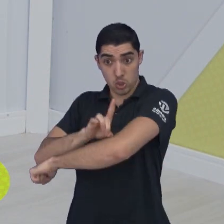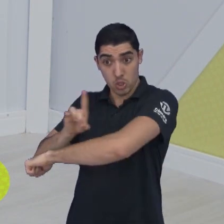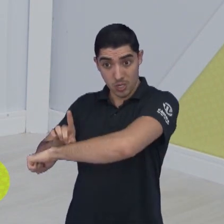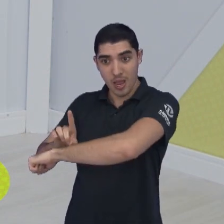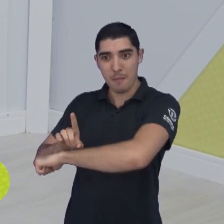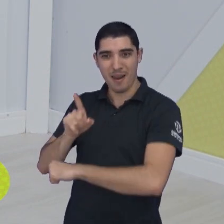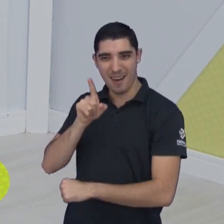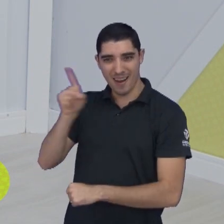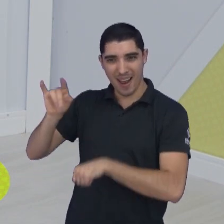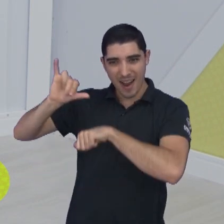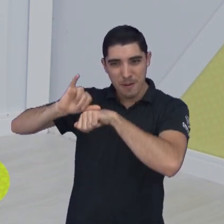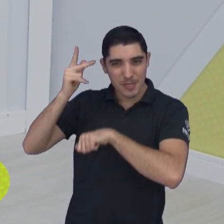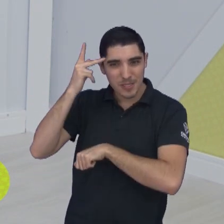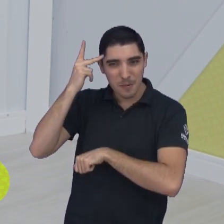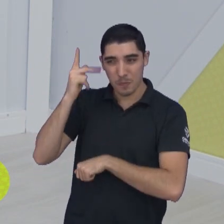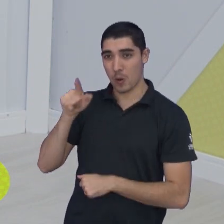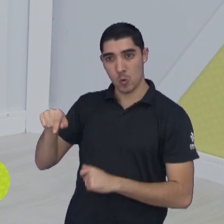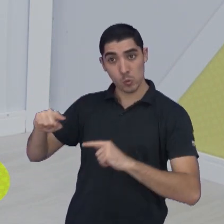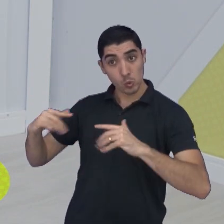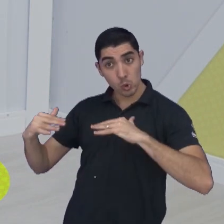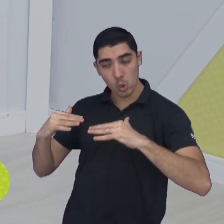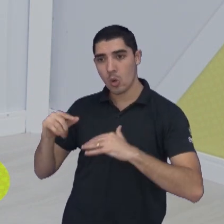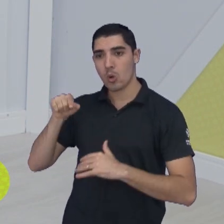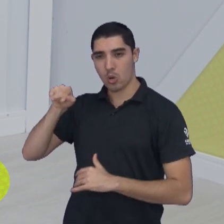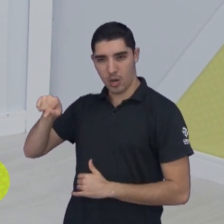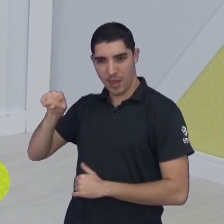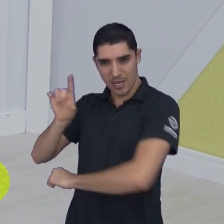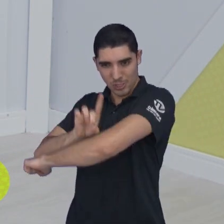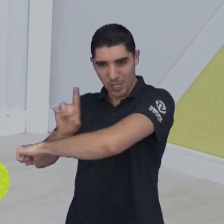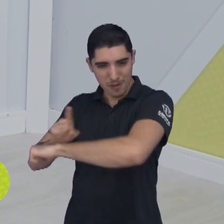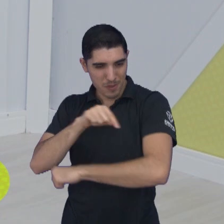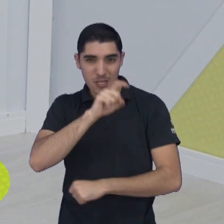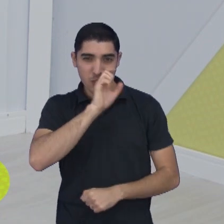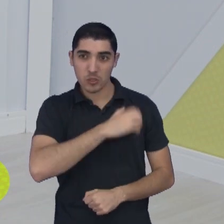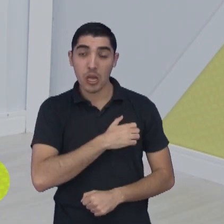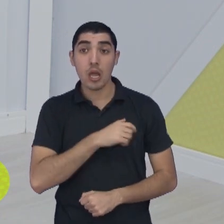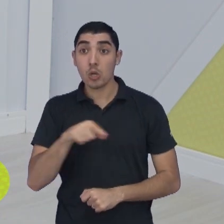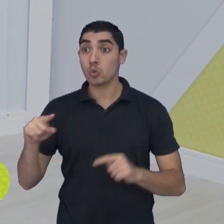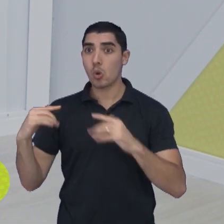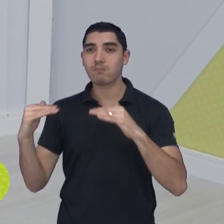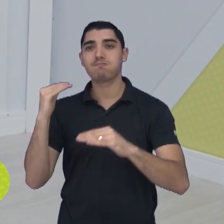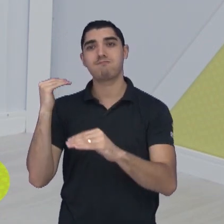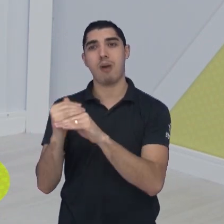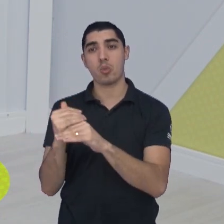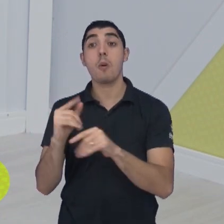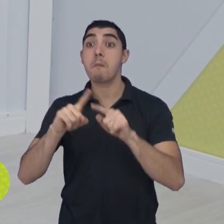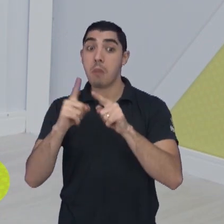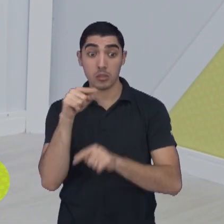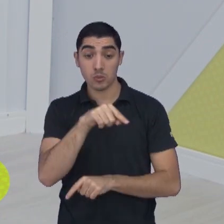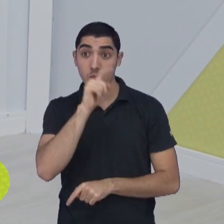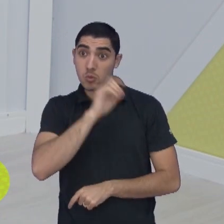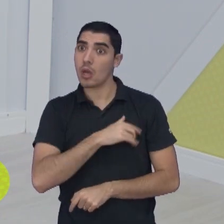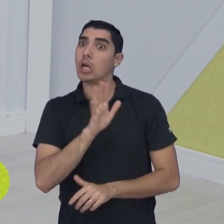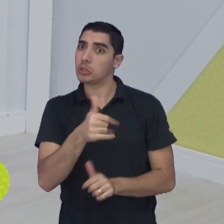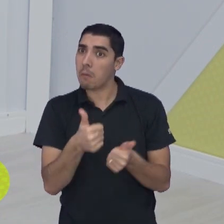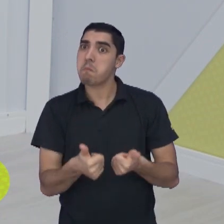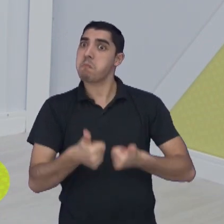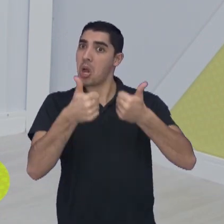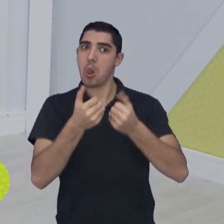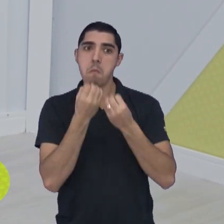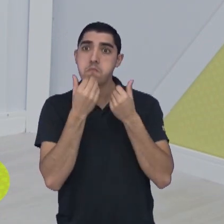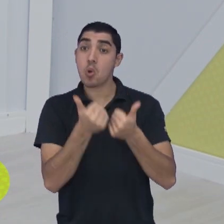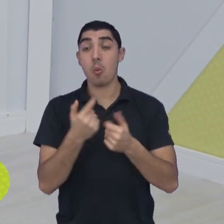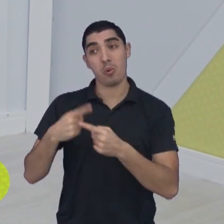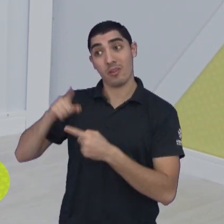teve a oportunidade de, se saísse vitorioso daquela partida, não seria nenhum absurdo. Ou seja, o São José vem melhorando aí nas mãos